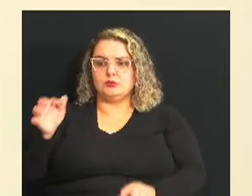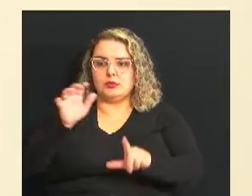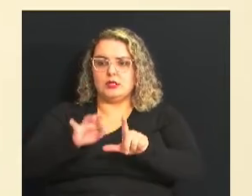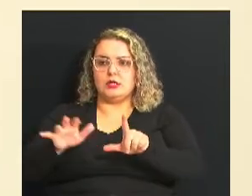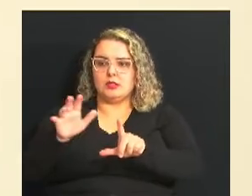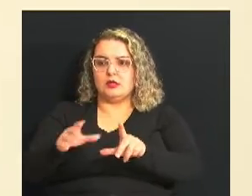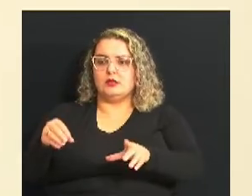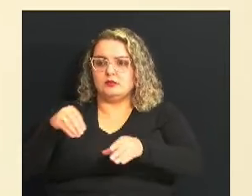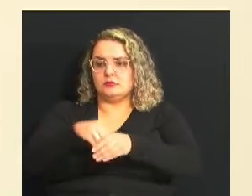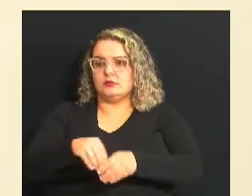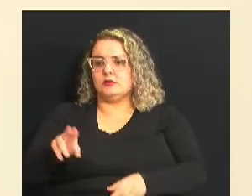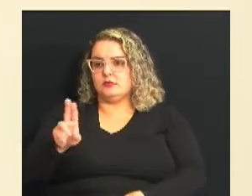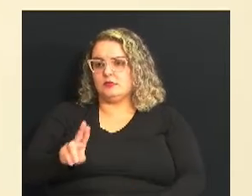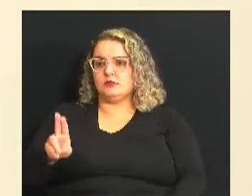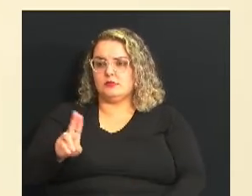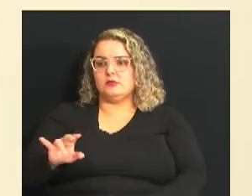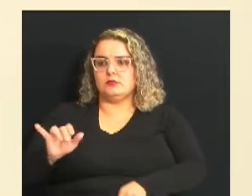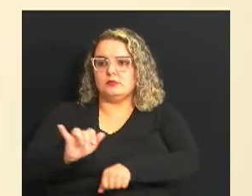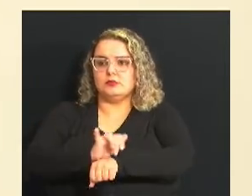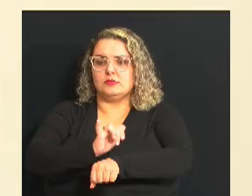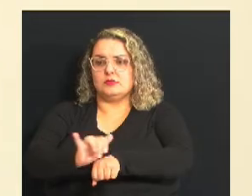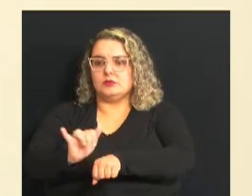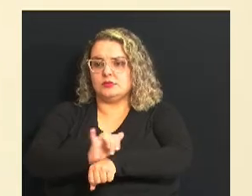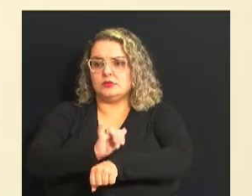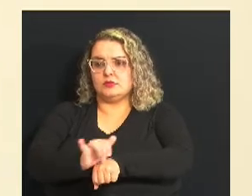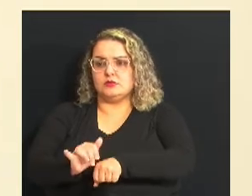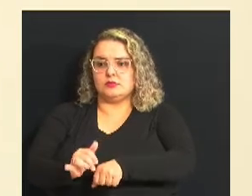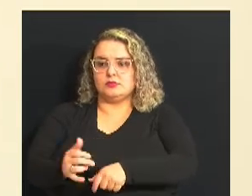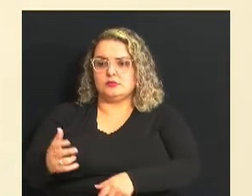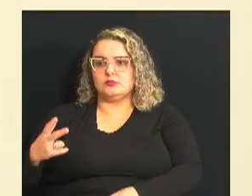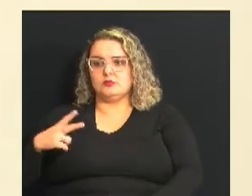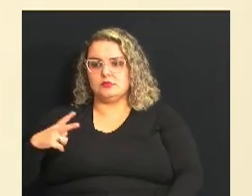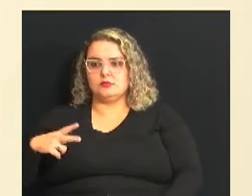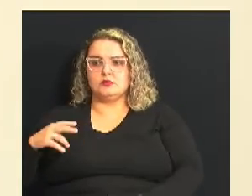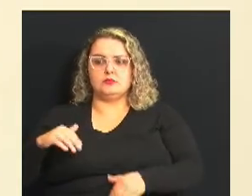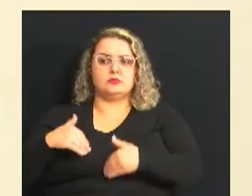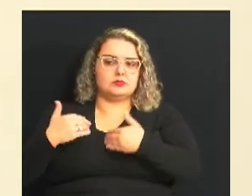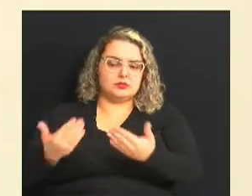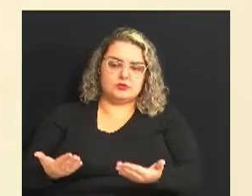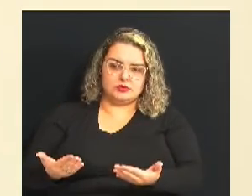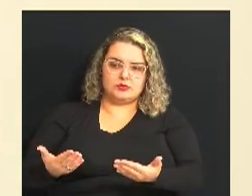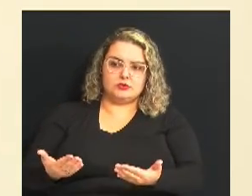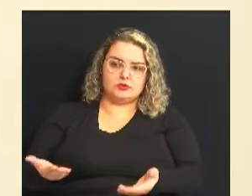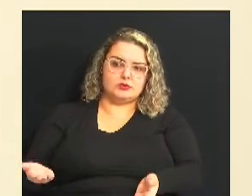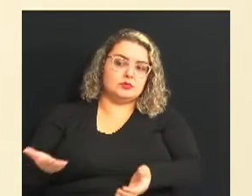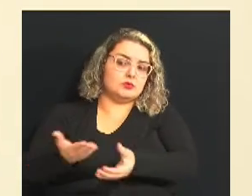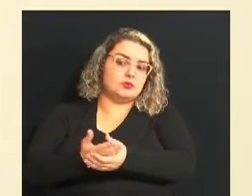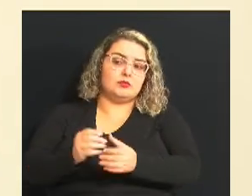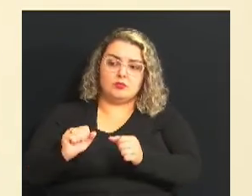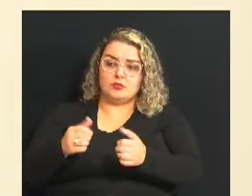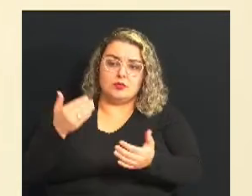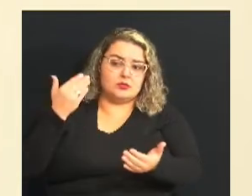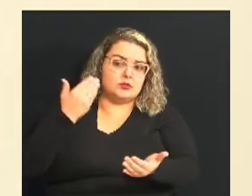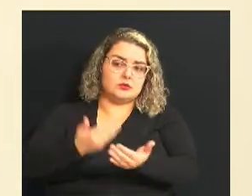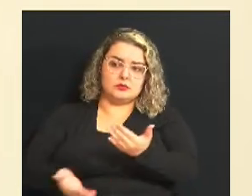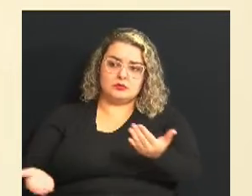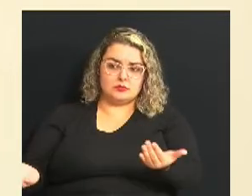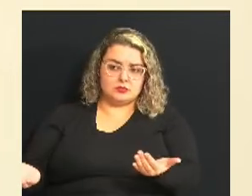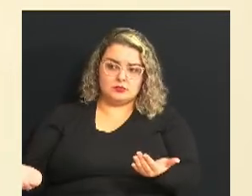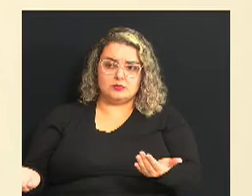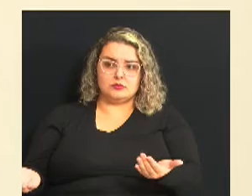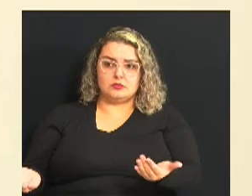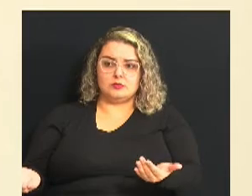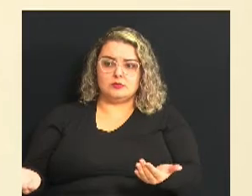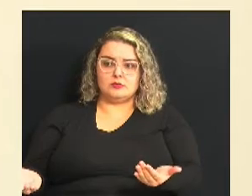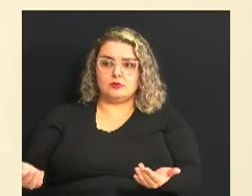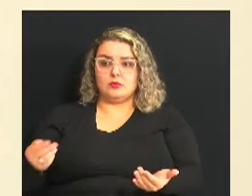vai usar ferramentas particulares, fora, e esses arquivos podem se perder ou cair em mãos